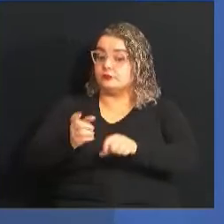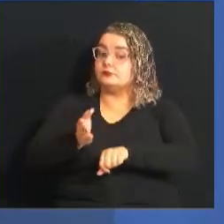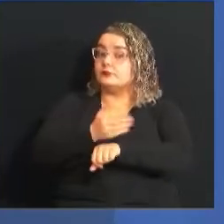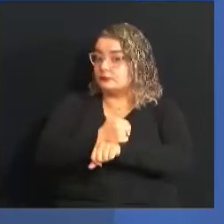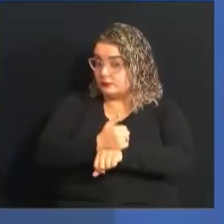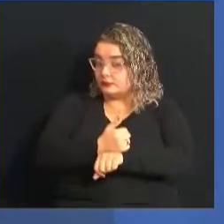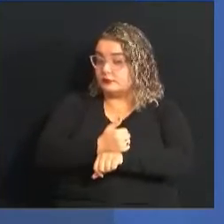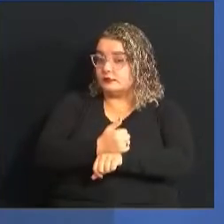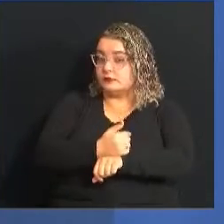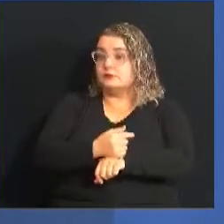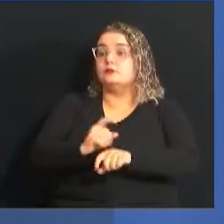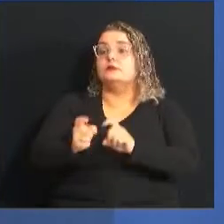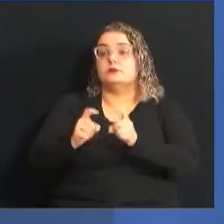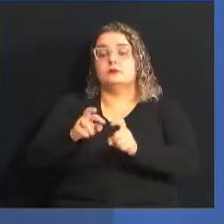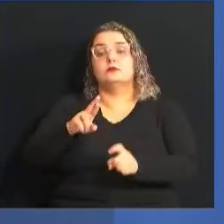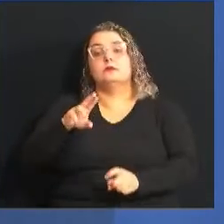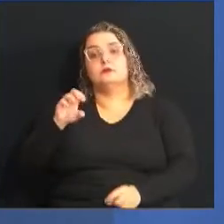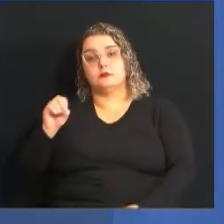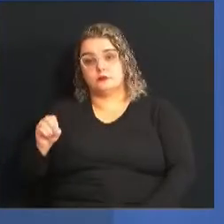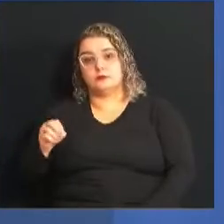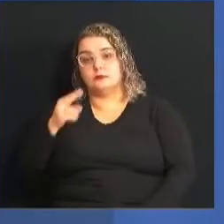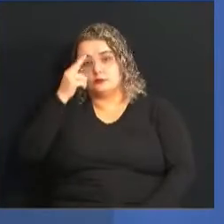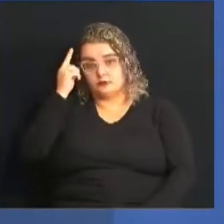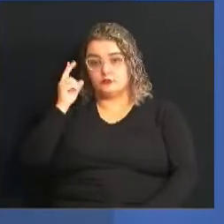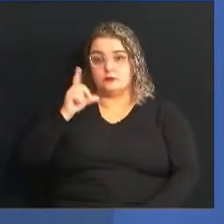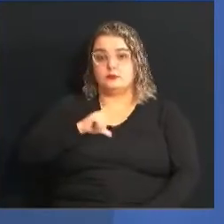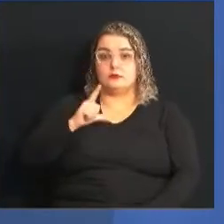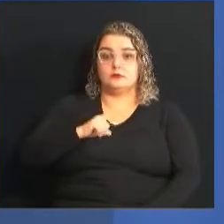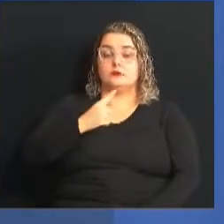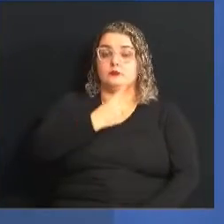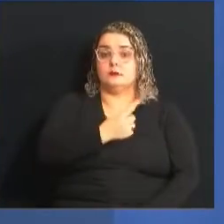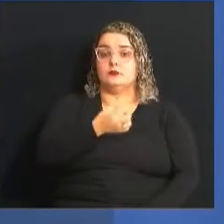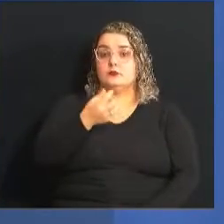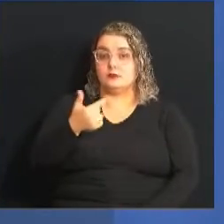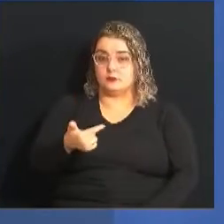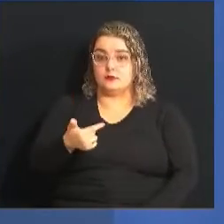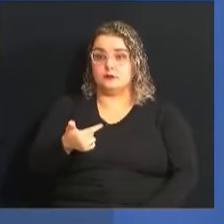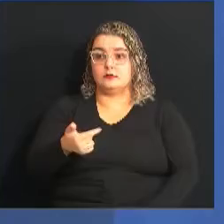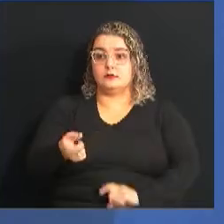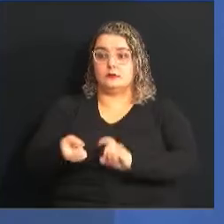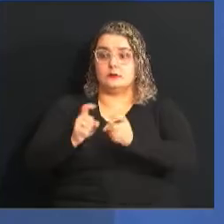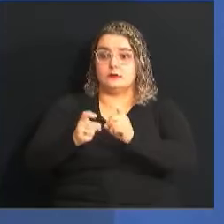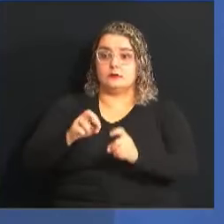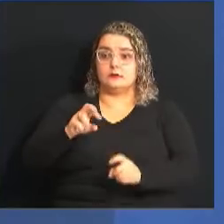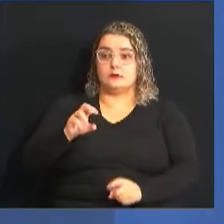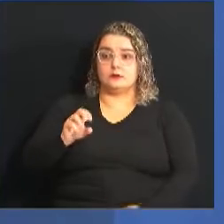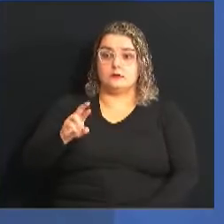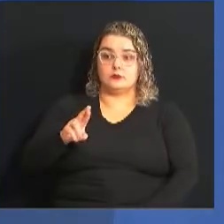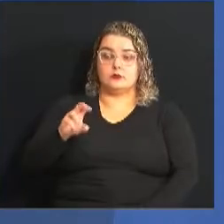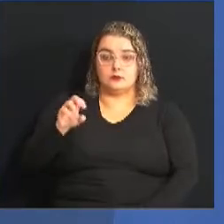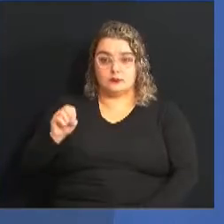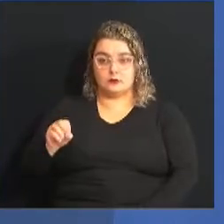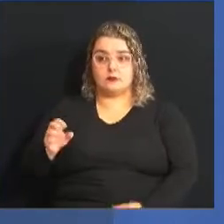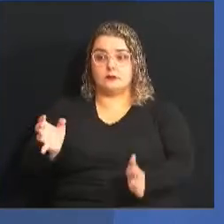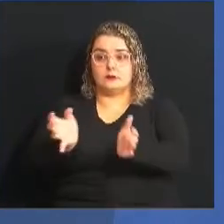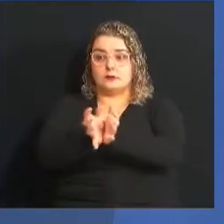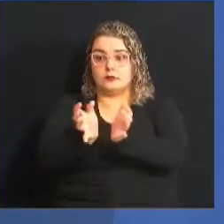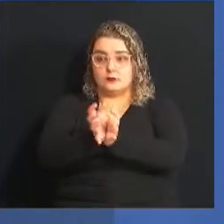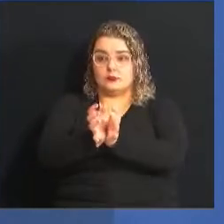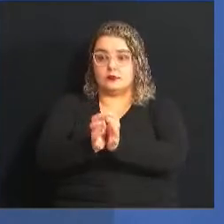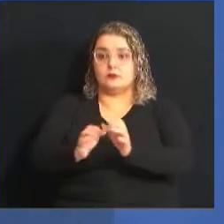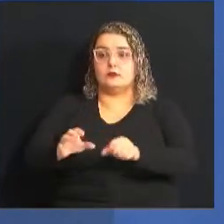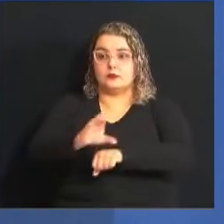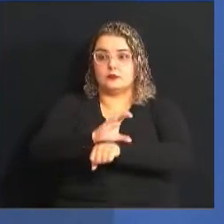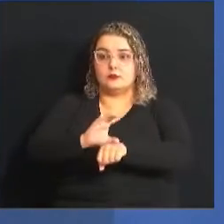da reunião ordinária, Gabriel, a gente tem hoje a 12ª reunião ordinária da Comissão de Constituição